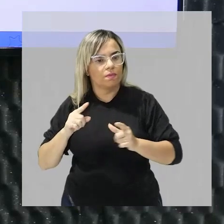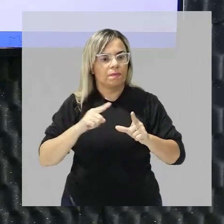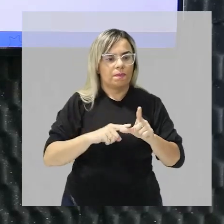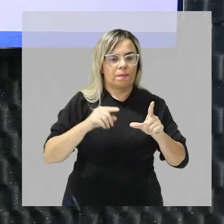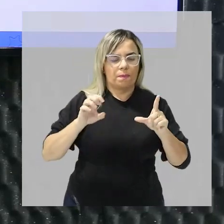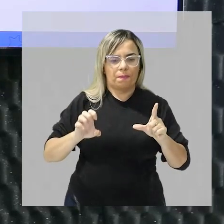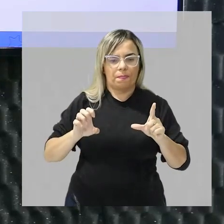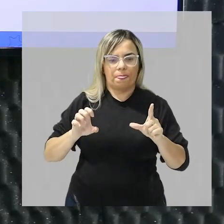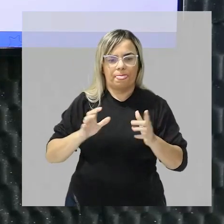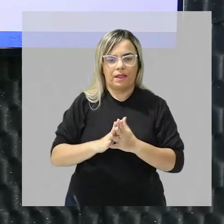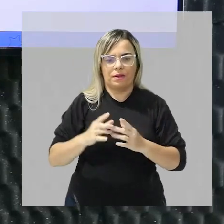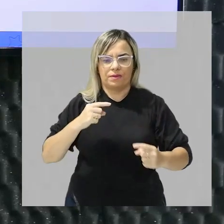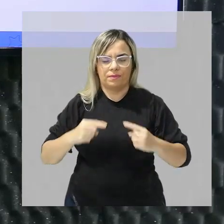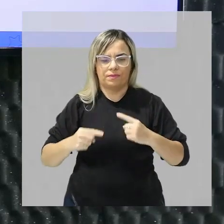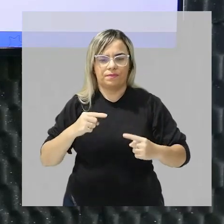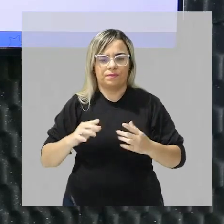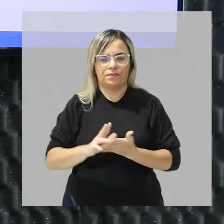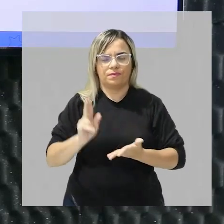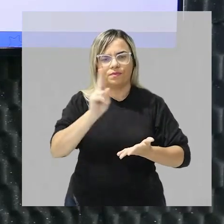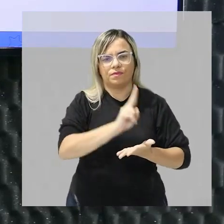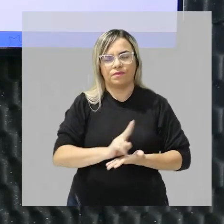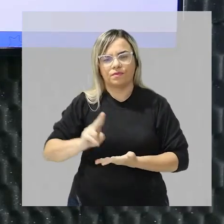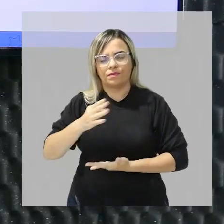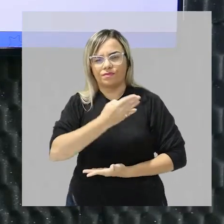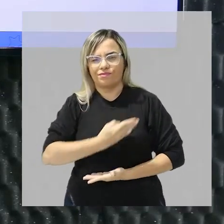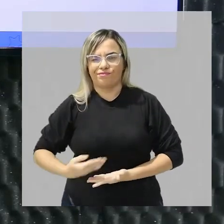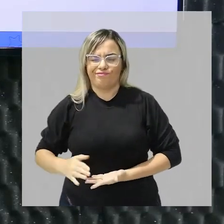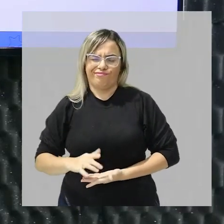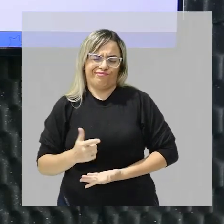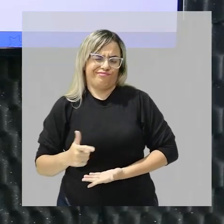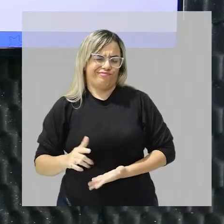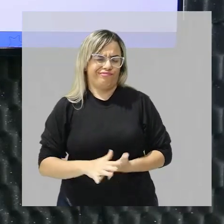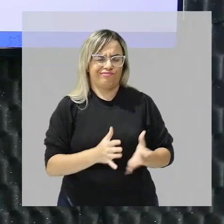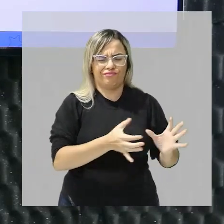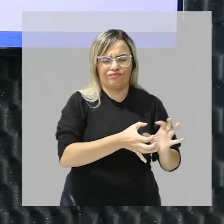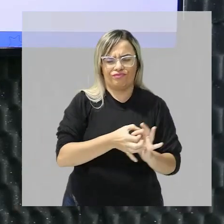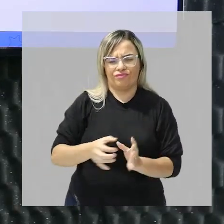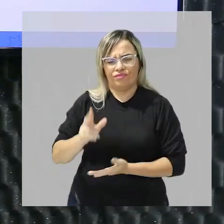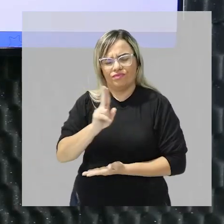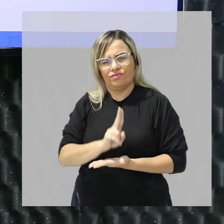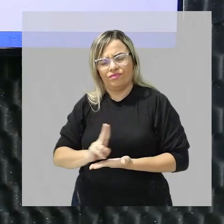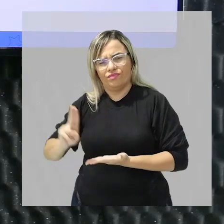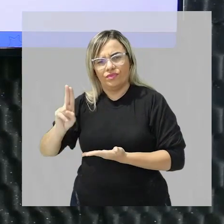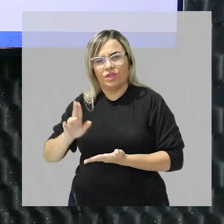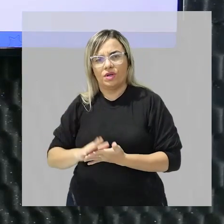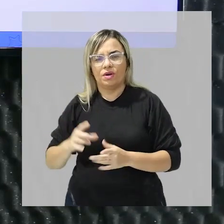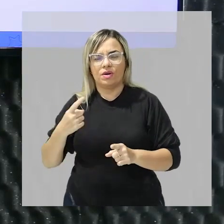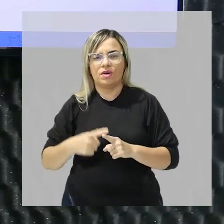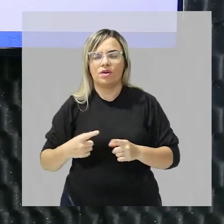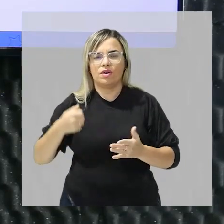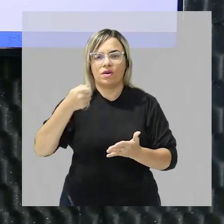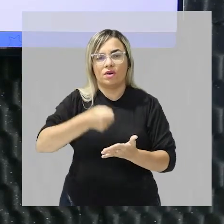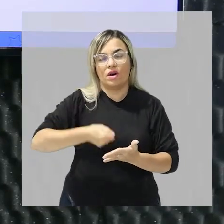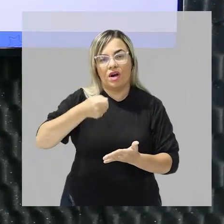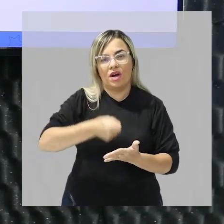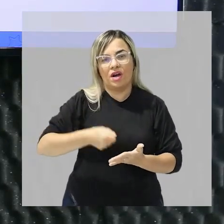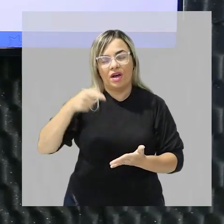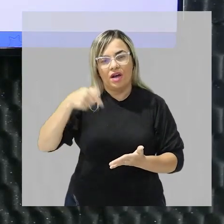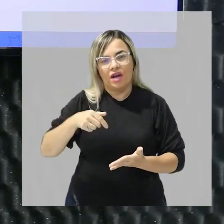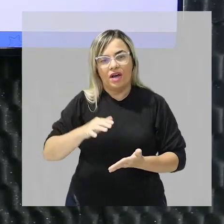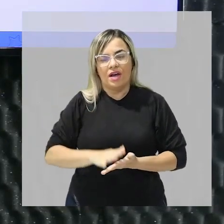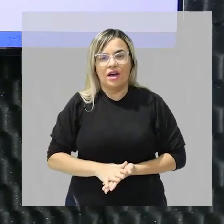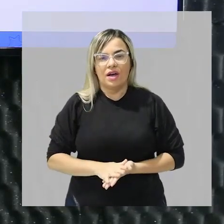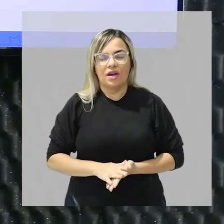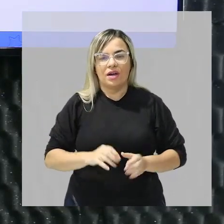politização das universidades públicas. Nem está falando de universidade, porque aqui a obrigatoriedade é na educação básica,